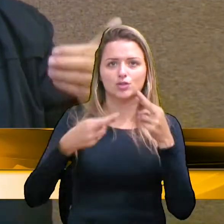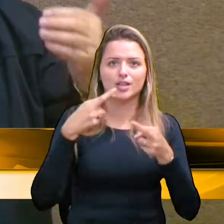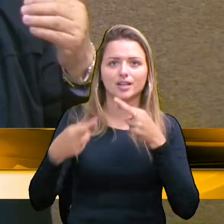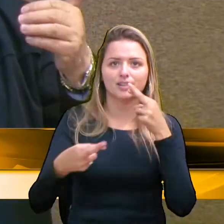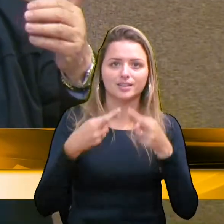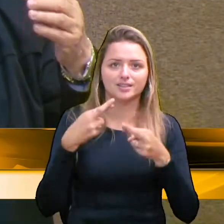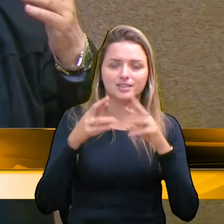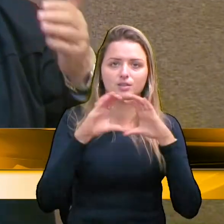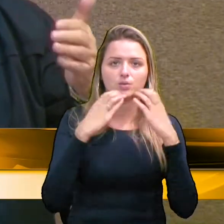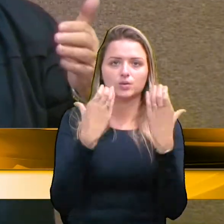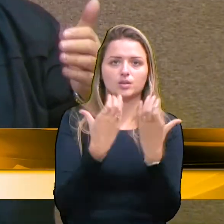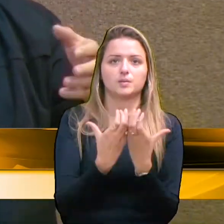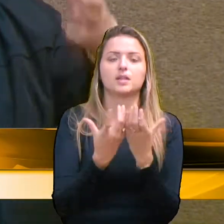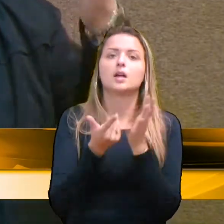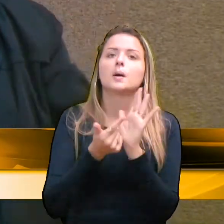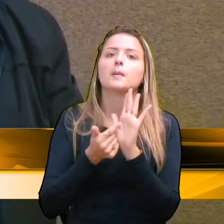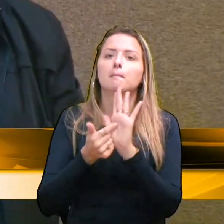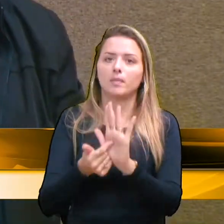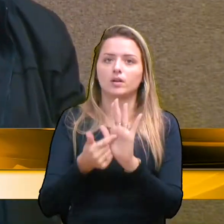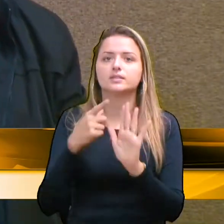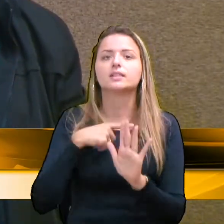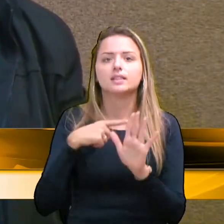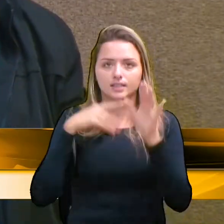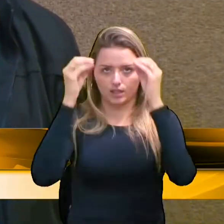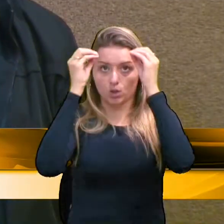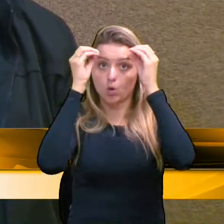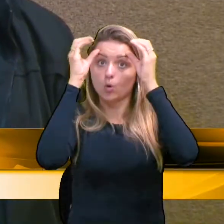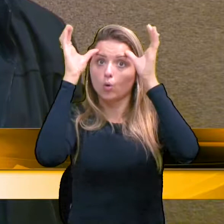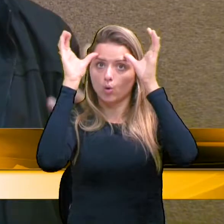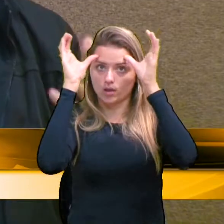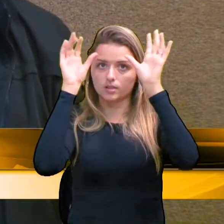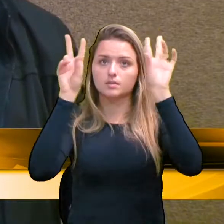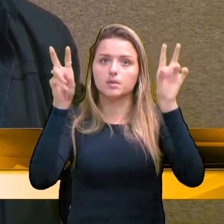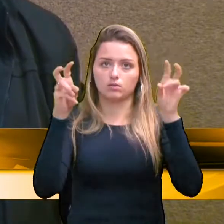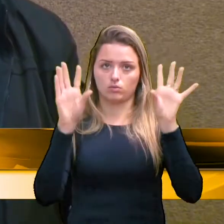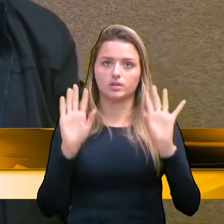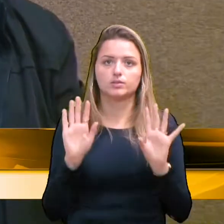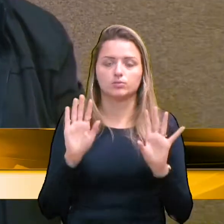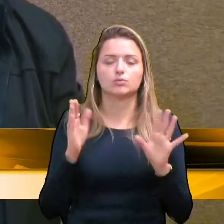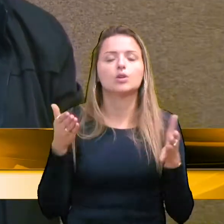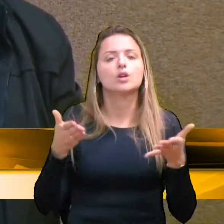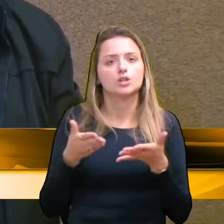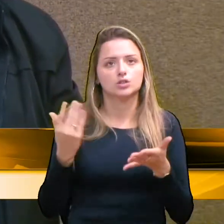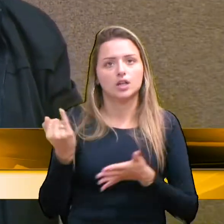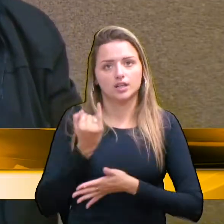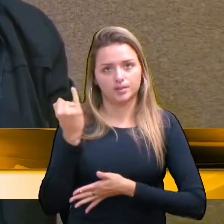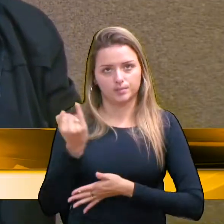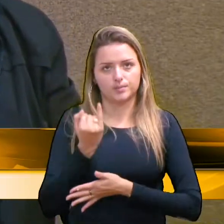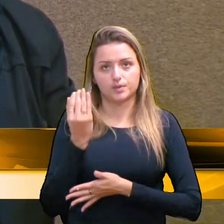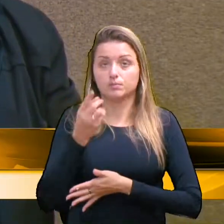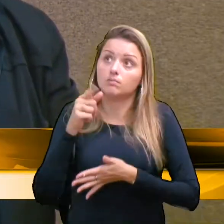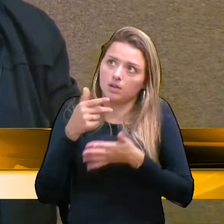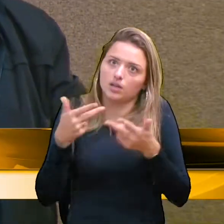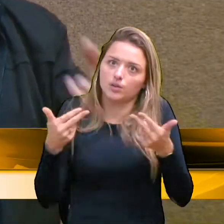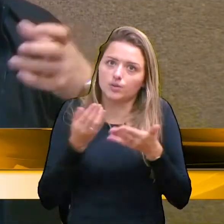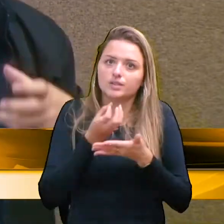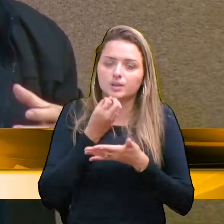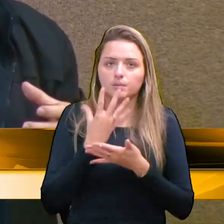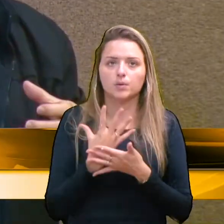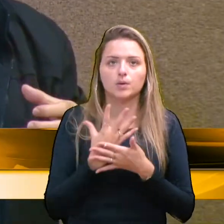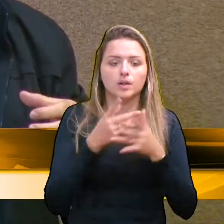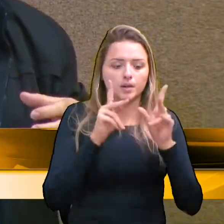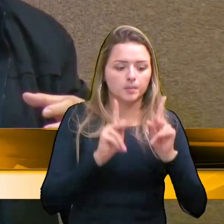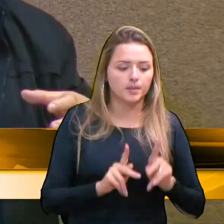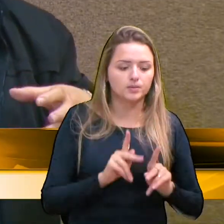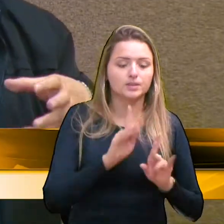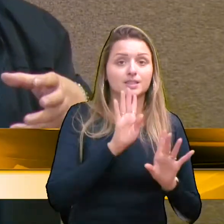comunidade, estão demonstrando que têm conhecimento do assunto que estão falando. Então, isso é uma coisa boa. Uma coisa boa. Quem conhece